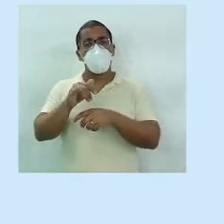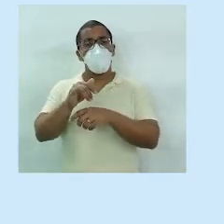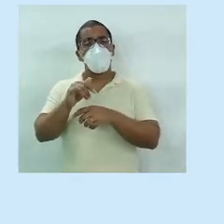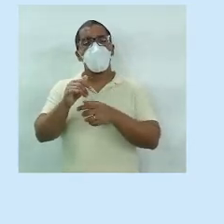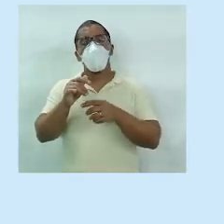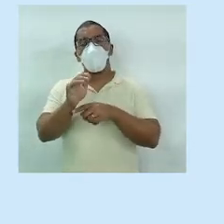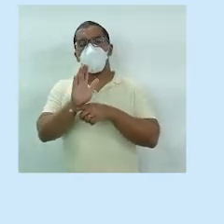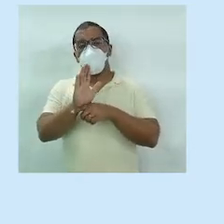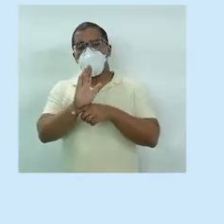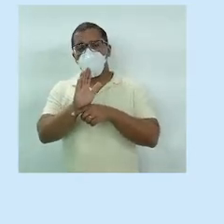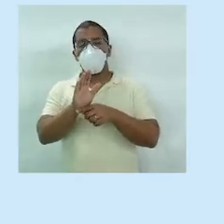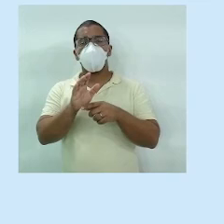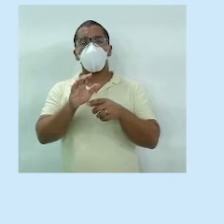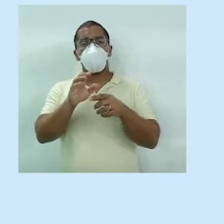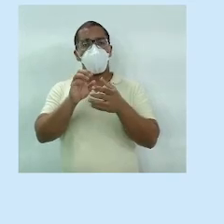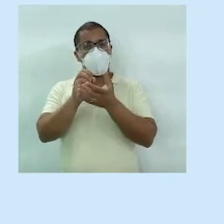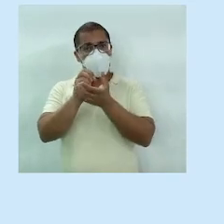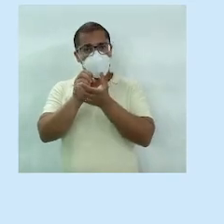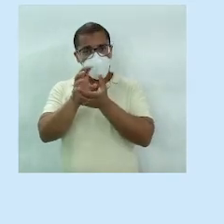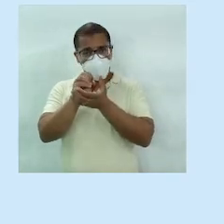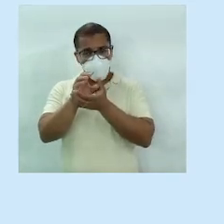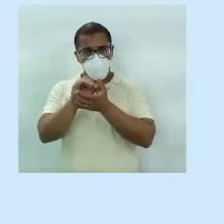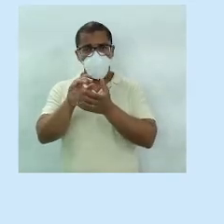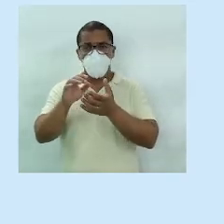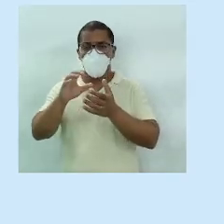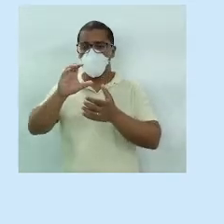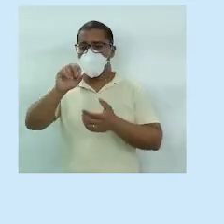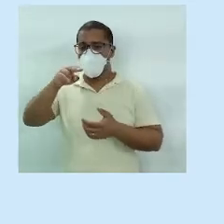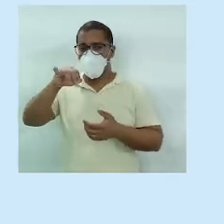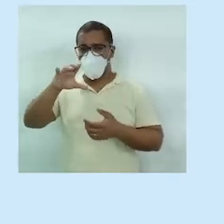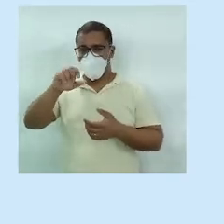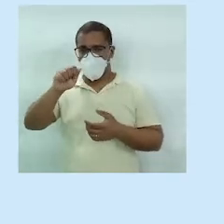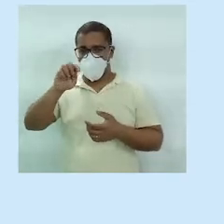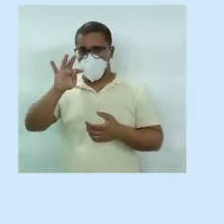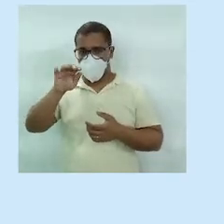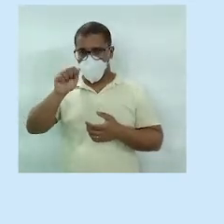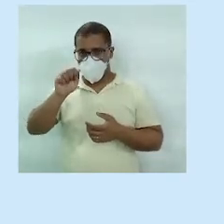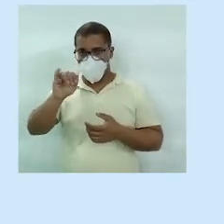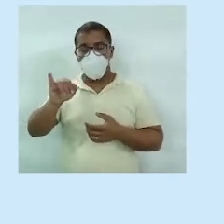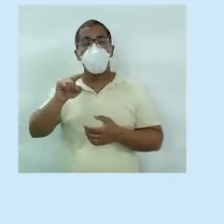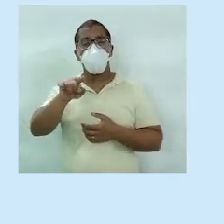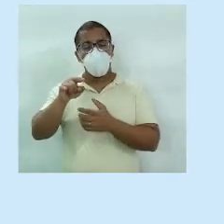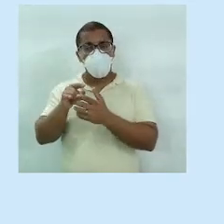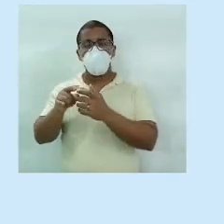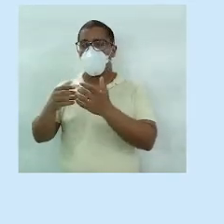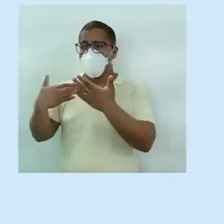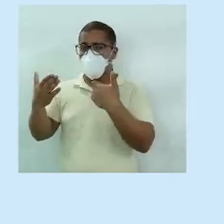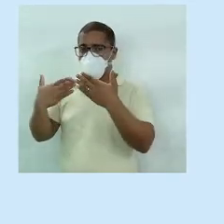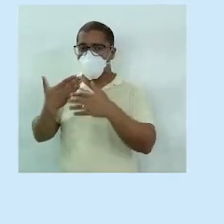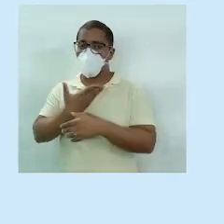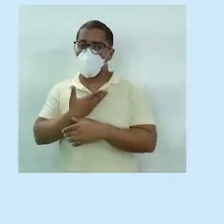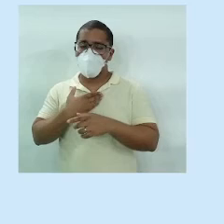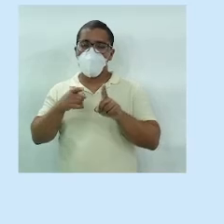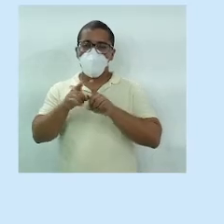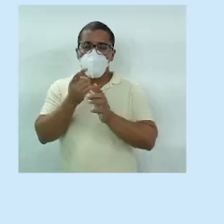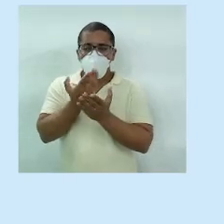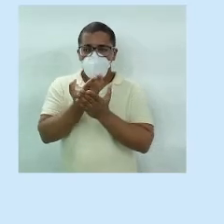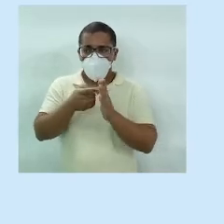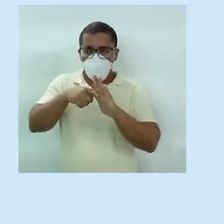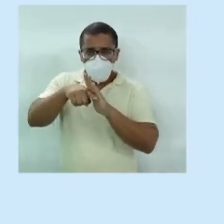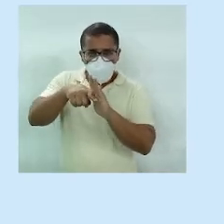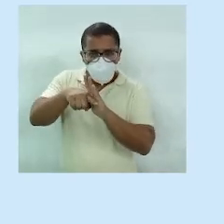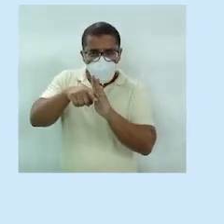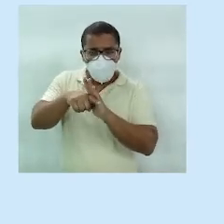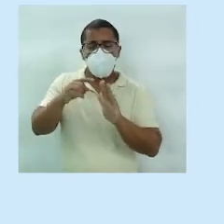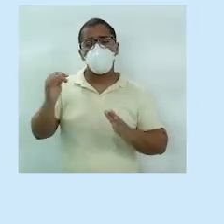entre no Conecta aí, tá certo? Conversem com seus amigos, estudem, explorem o conhecimento, que é muito importante, tá certo?